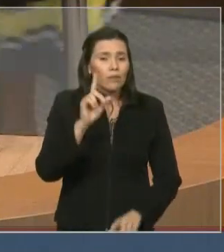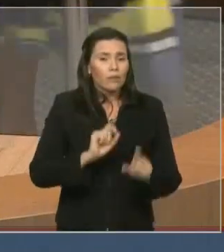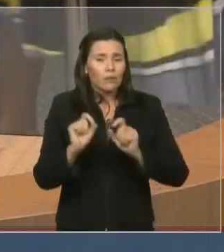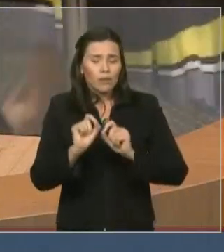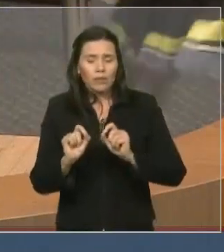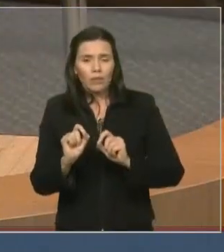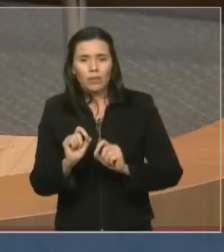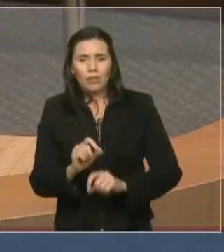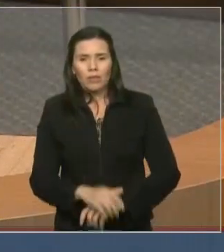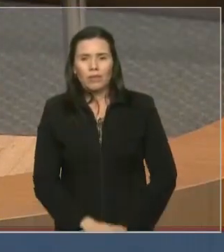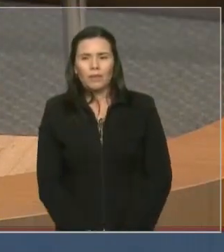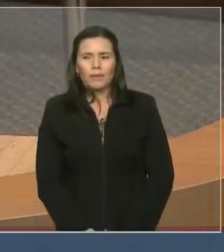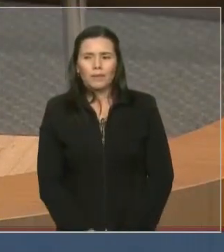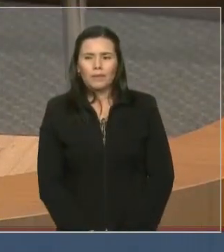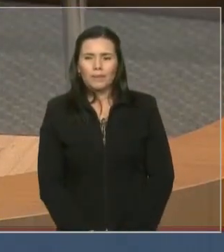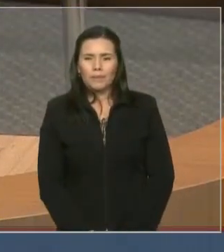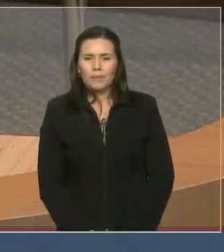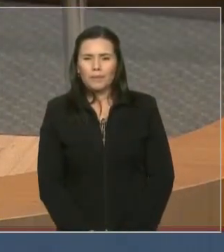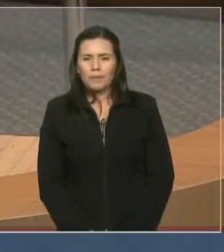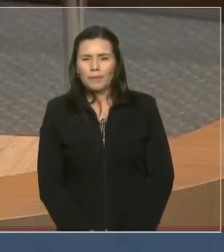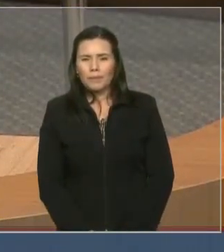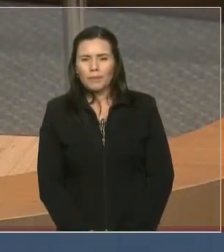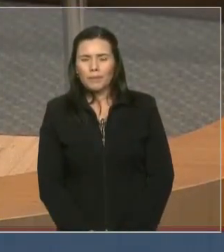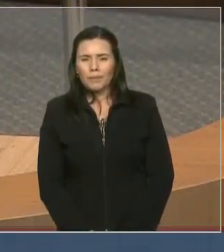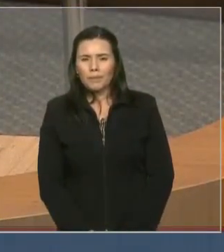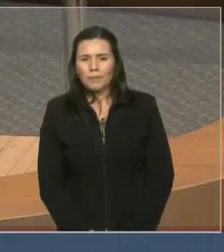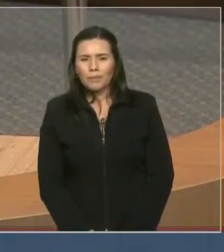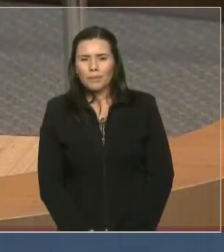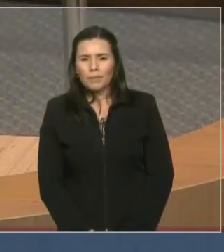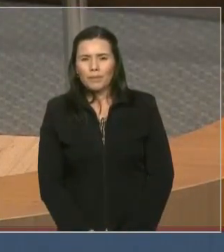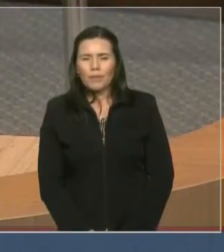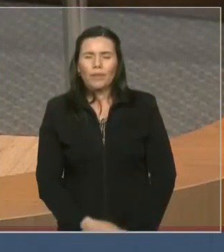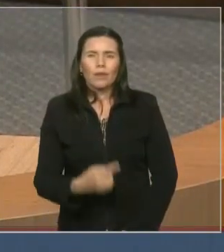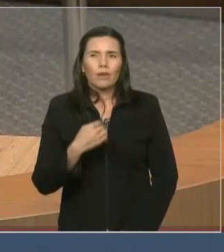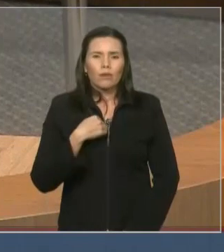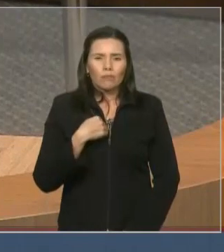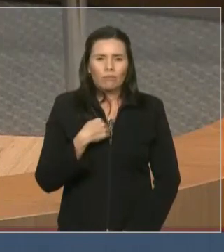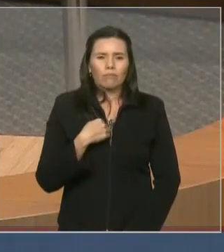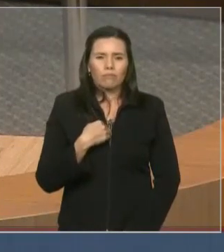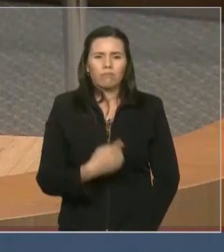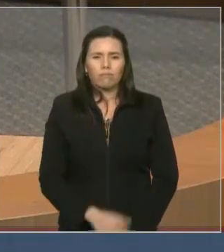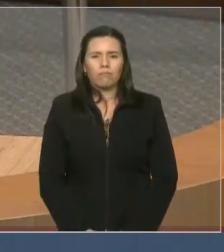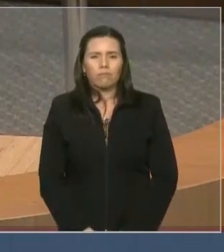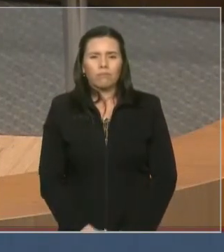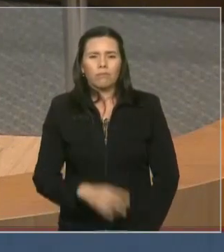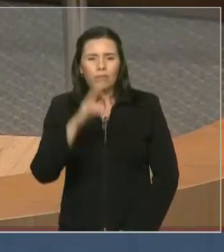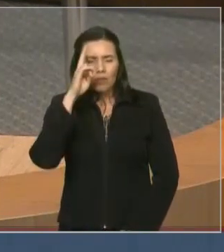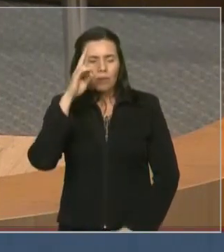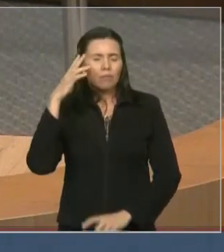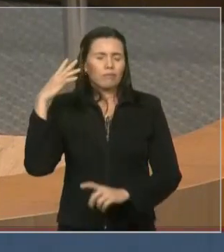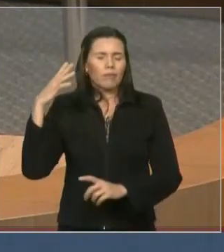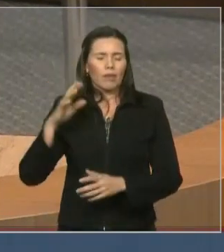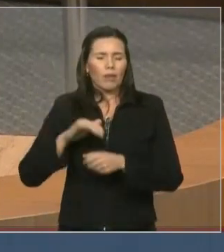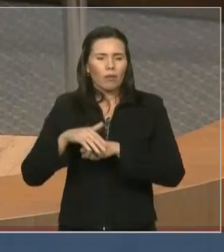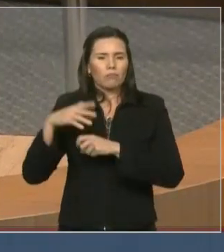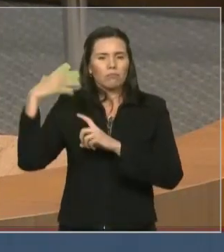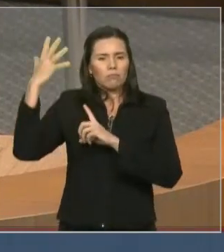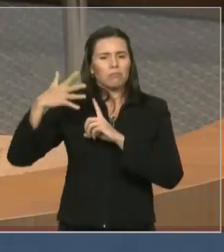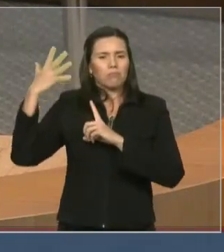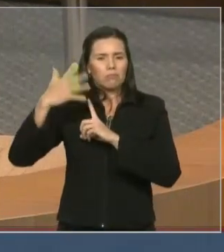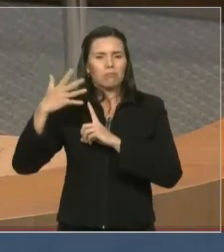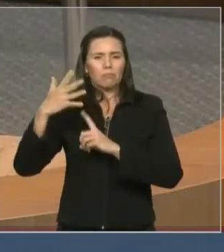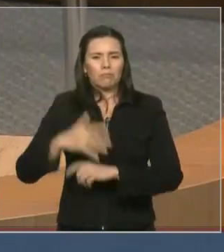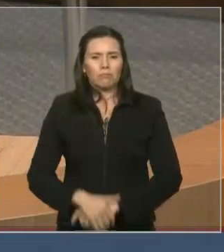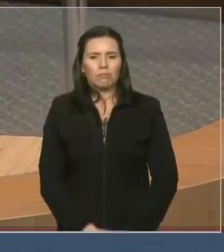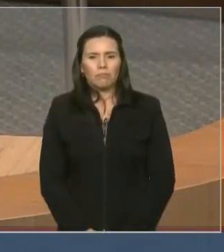aqui, deu o que tinha que dar. Pois bem, e aí eu fiz aqui, eu queria fazer os grandes oradores do